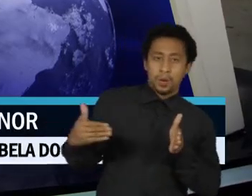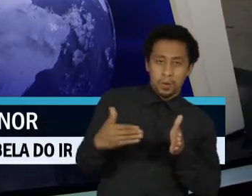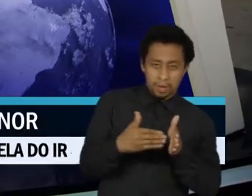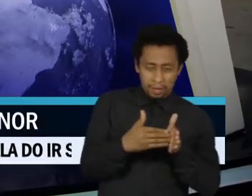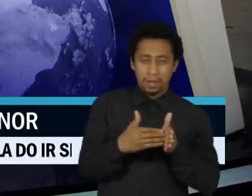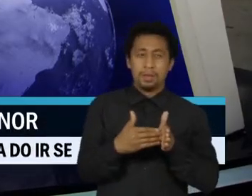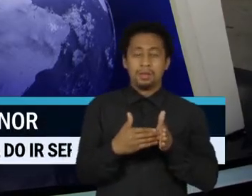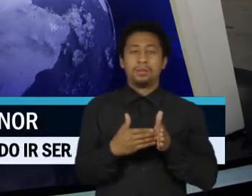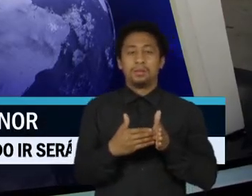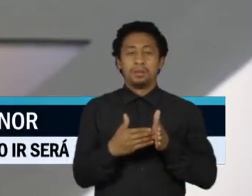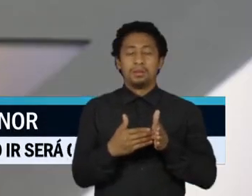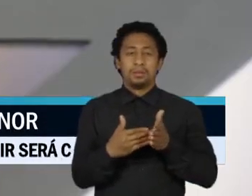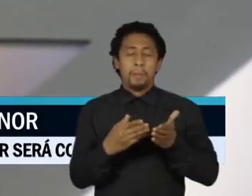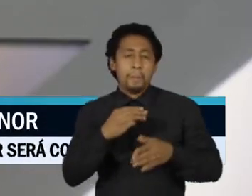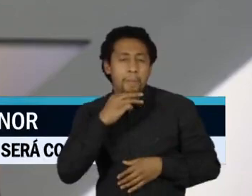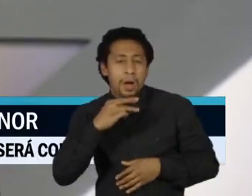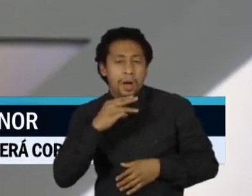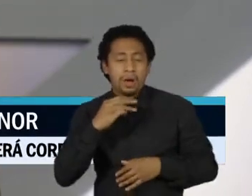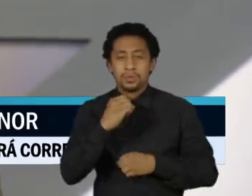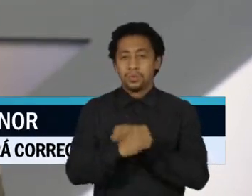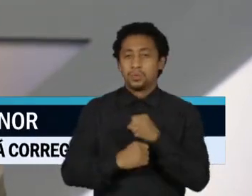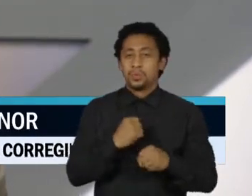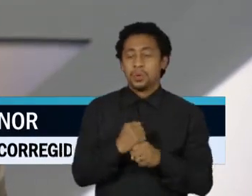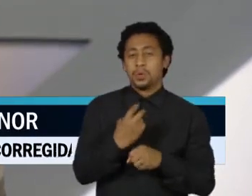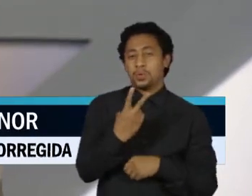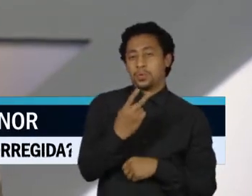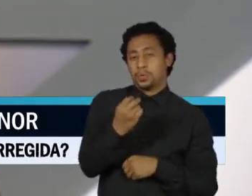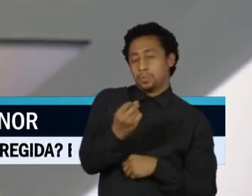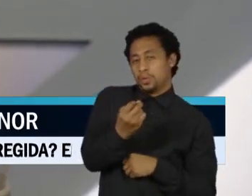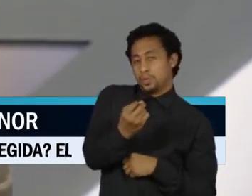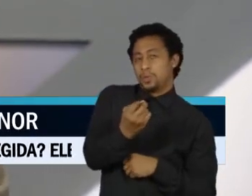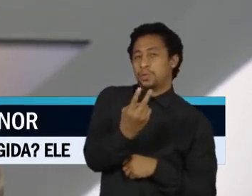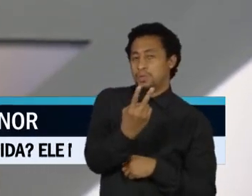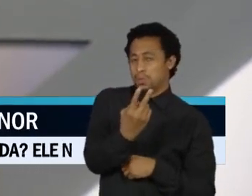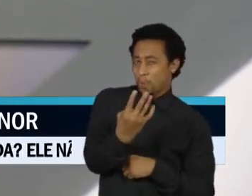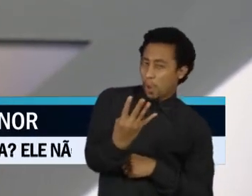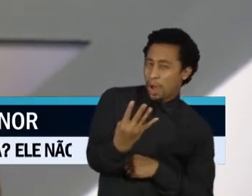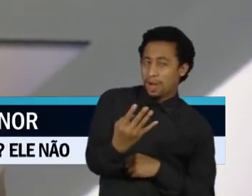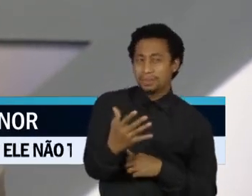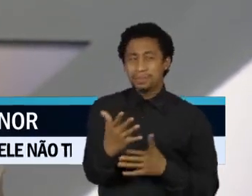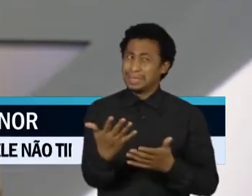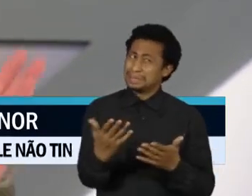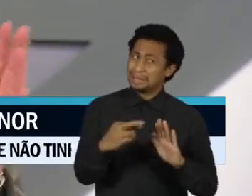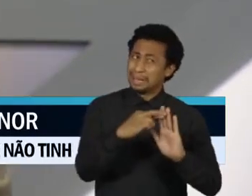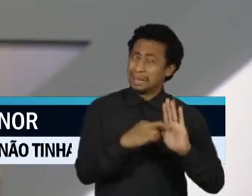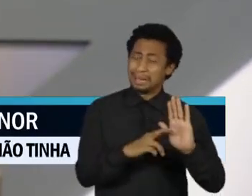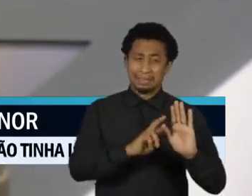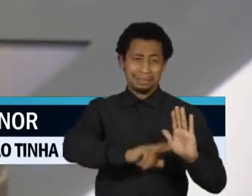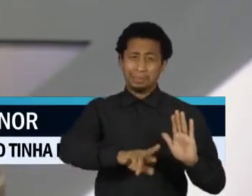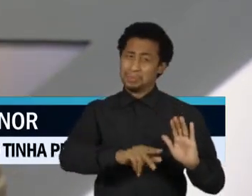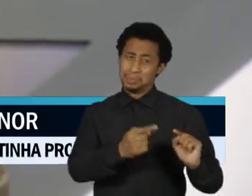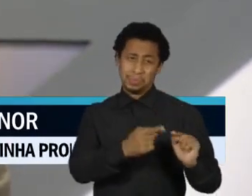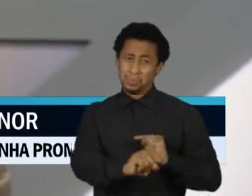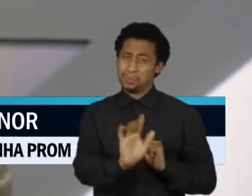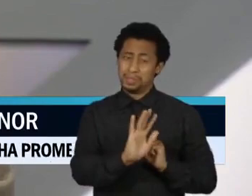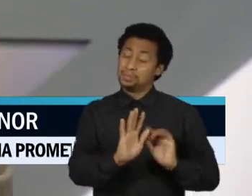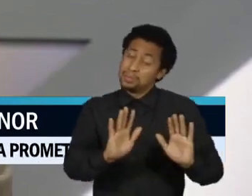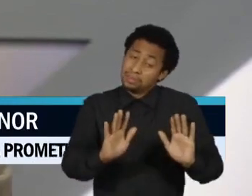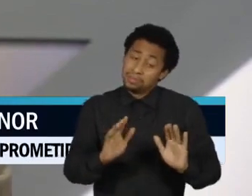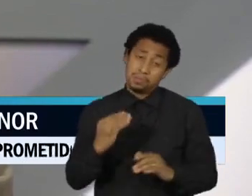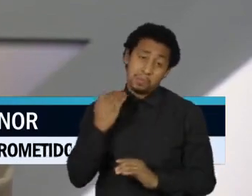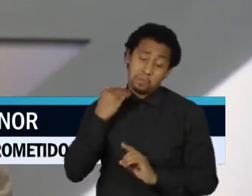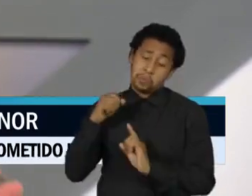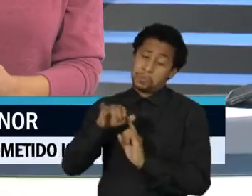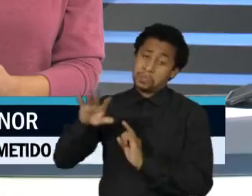melhor. É meio gol de mão nessa história, né? Porque a regra não era exatamente essa, mas enfim, ele que